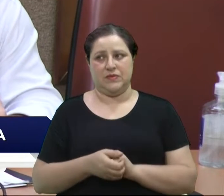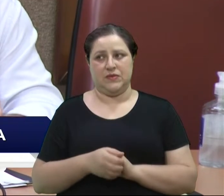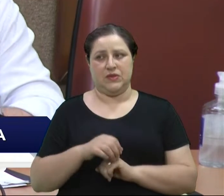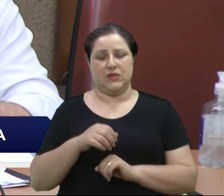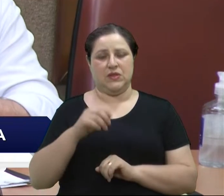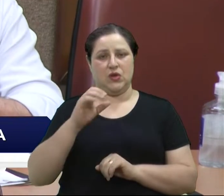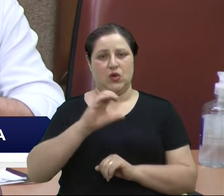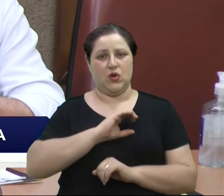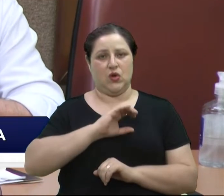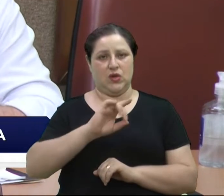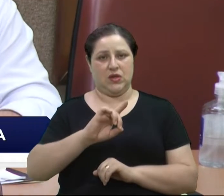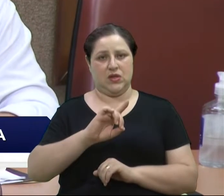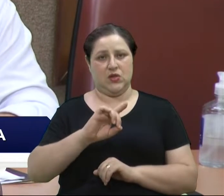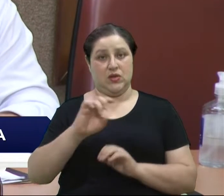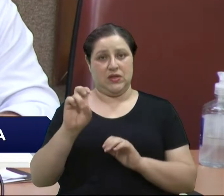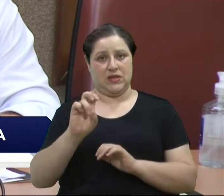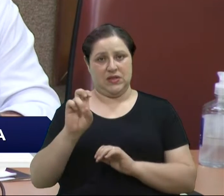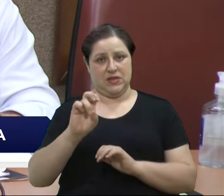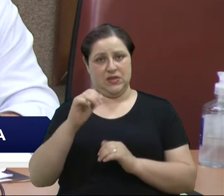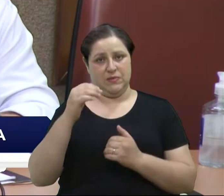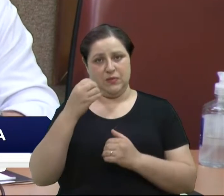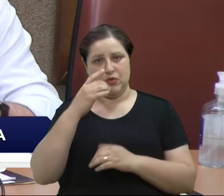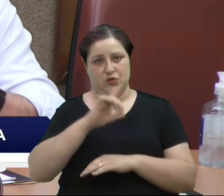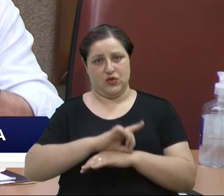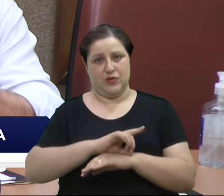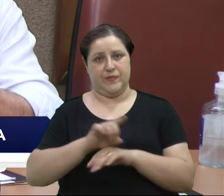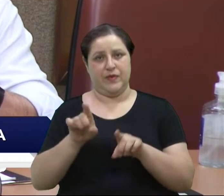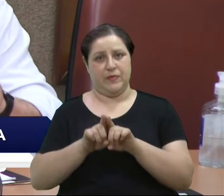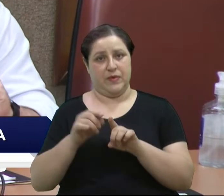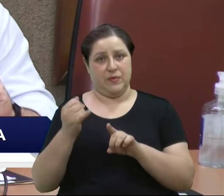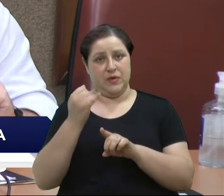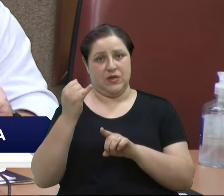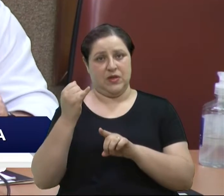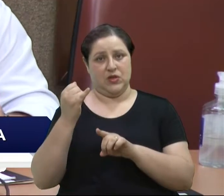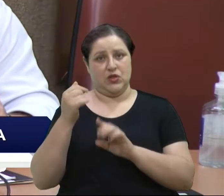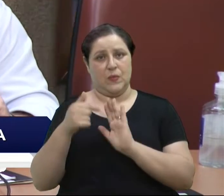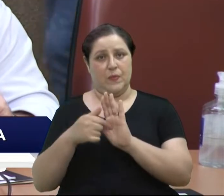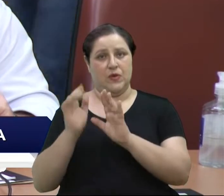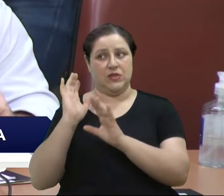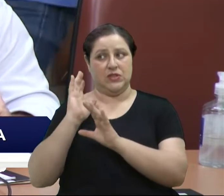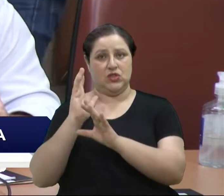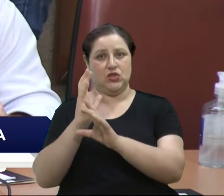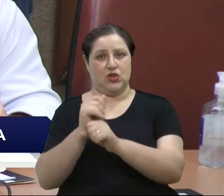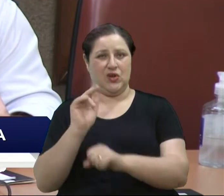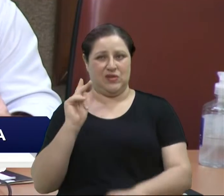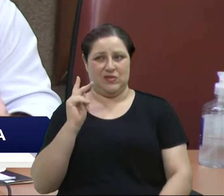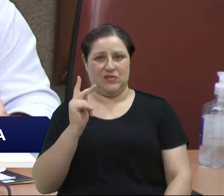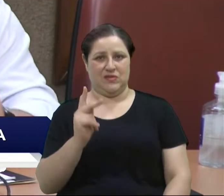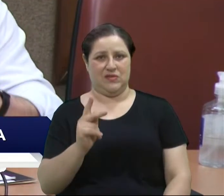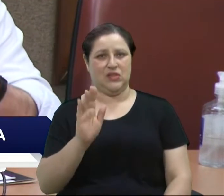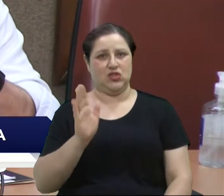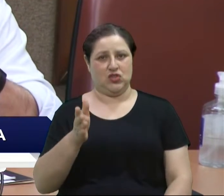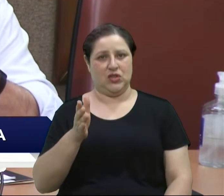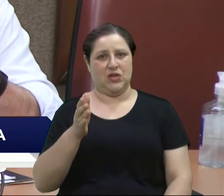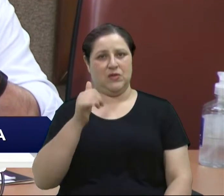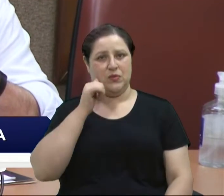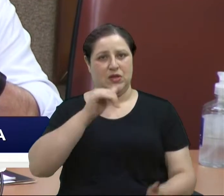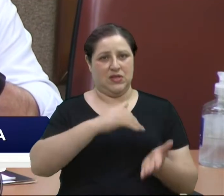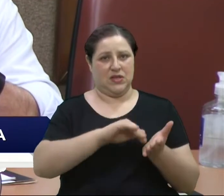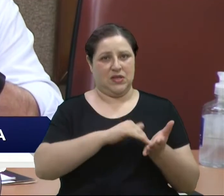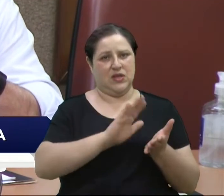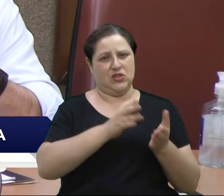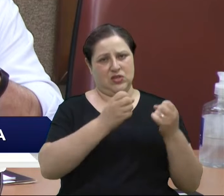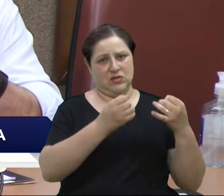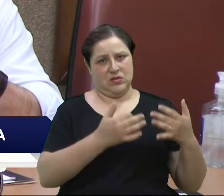é oportuno, vereador Rafael, fazer um histórico um pouquinho. A secretária Daniela já fez. Mas o HG, desde o início